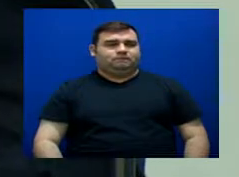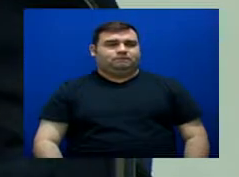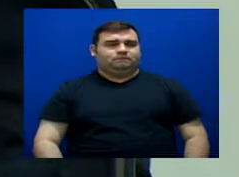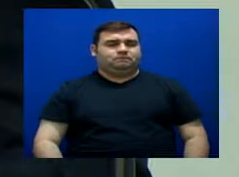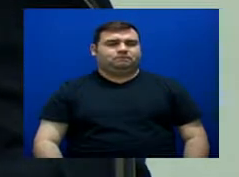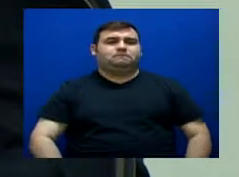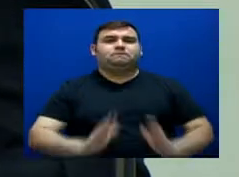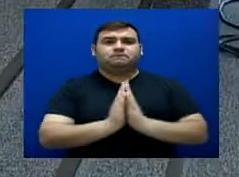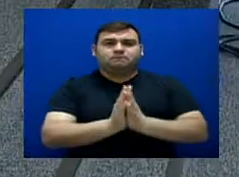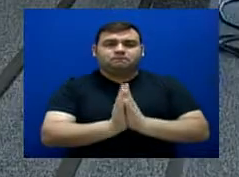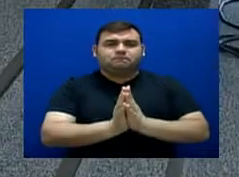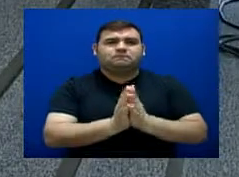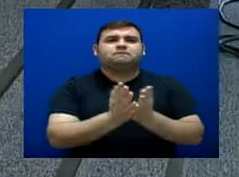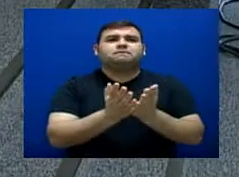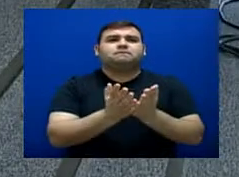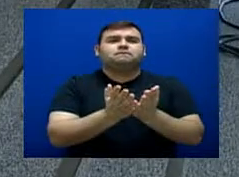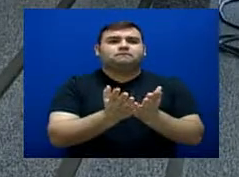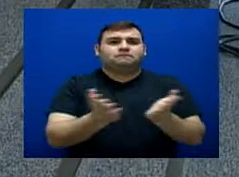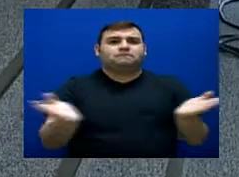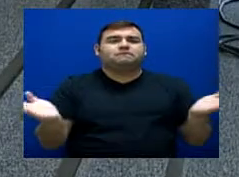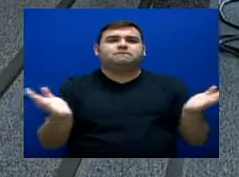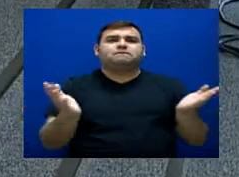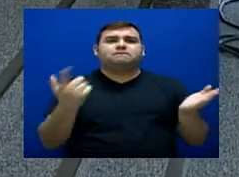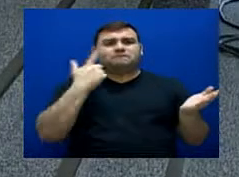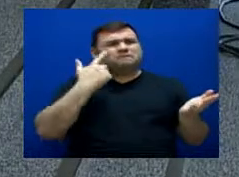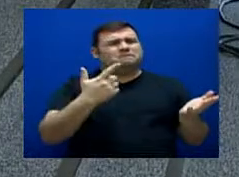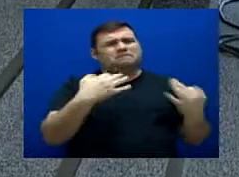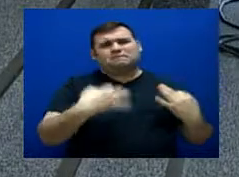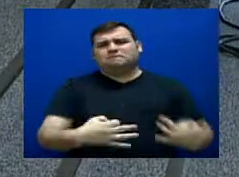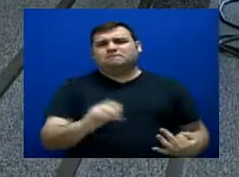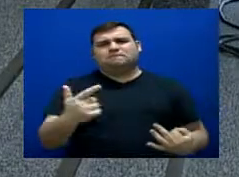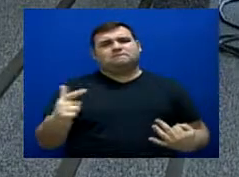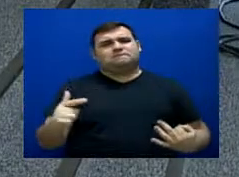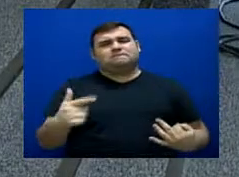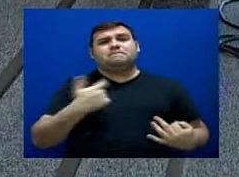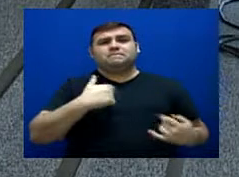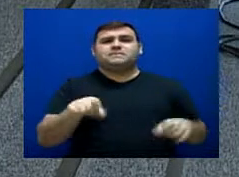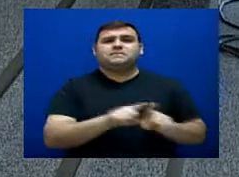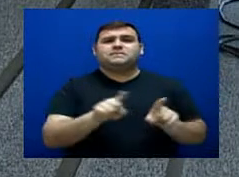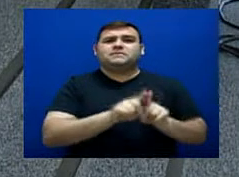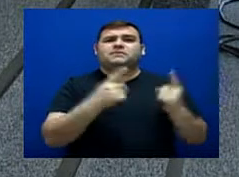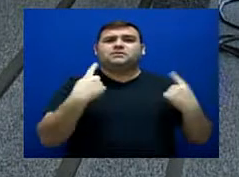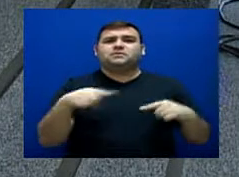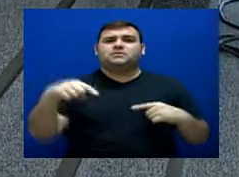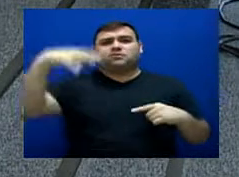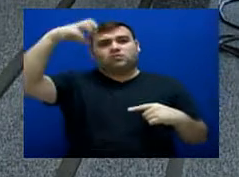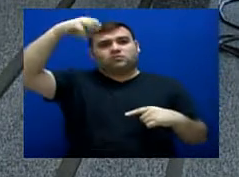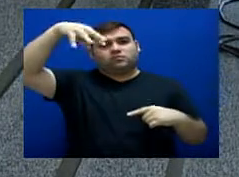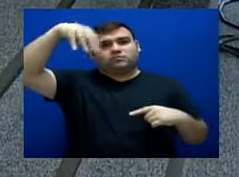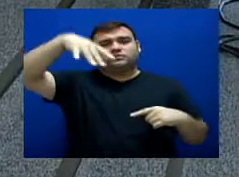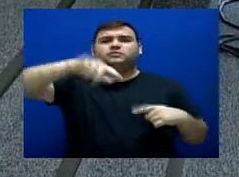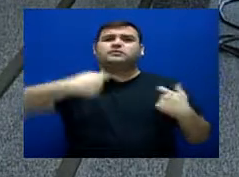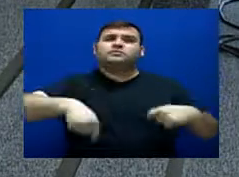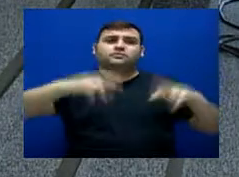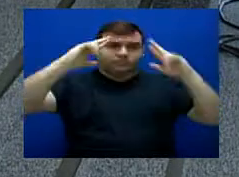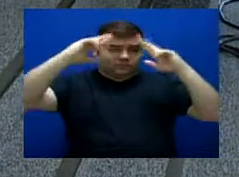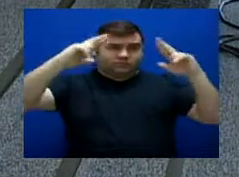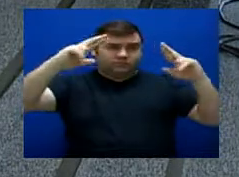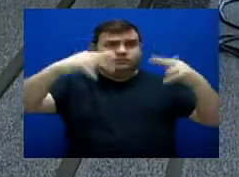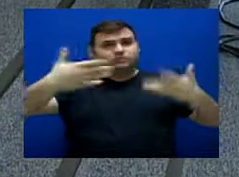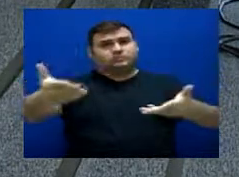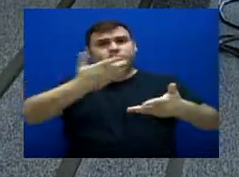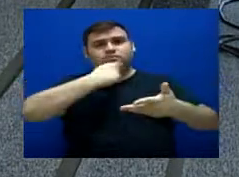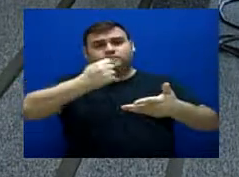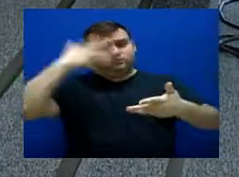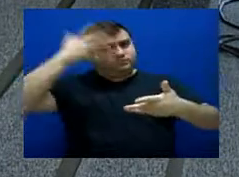Pessoal, por favor, ó, não é assim que faz. Eu também sou contra a taxa de iluminação, mas tem que respeitar o orador que está